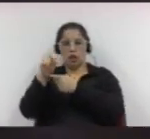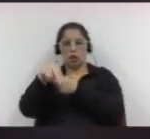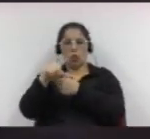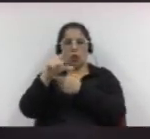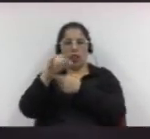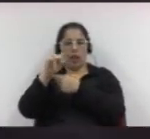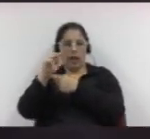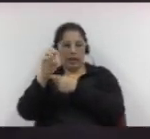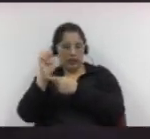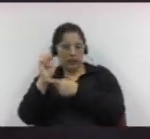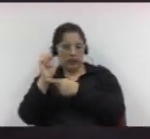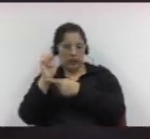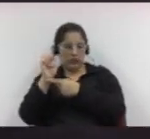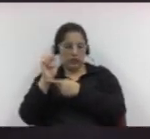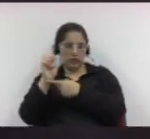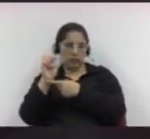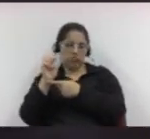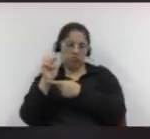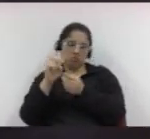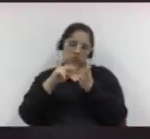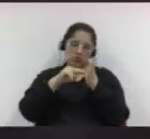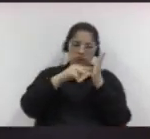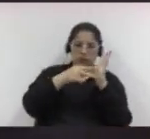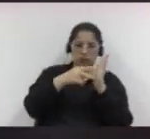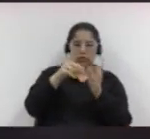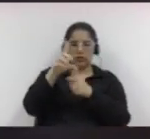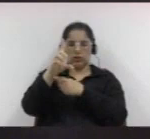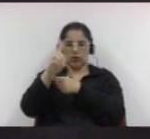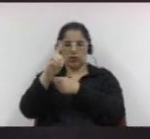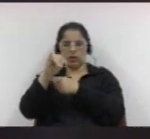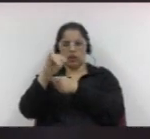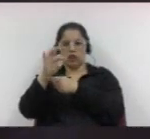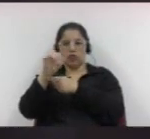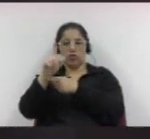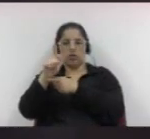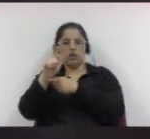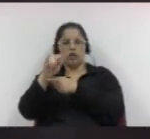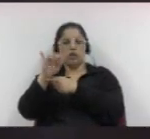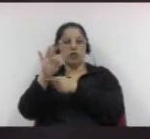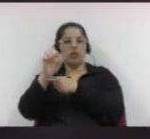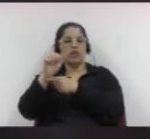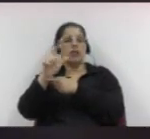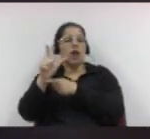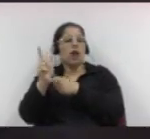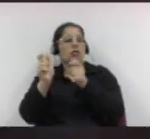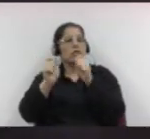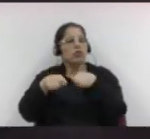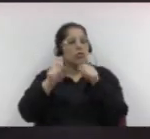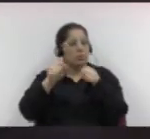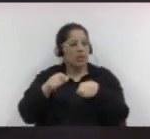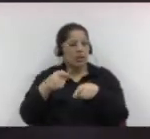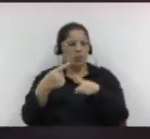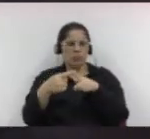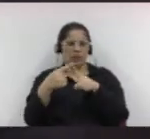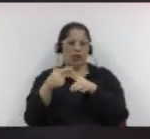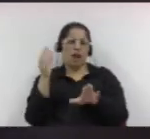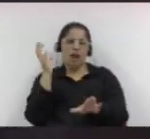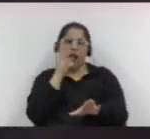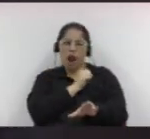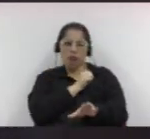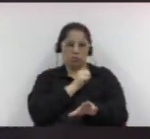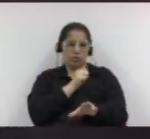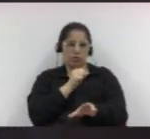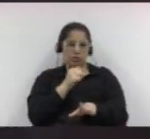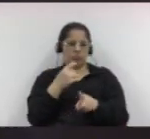não sei, porque eu não sou técnico e não sou formado nesta área, mas se há a possibilidade, nós já estamos no